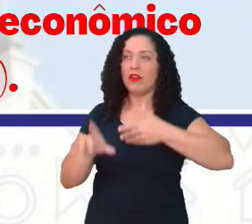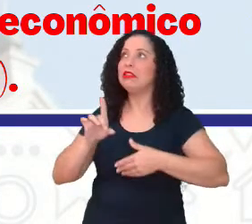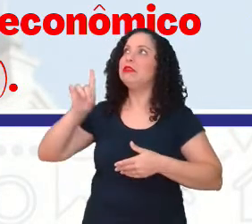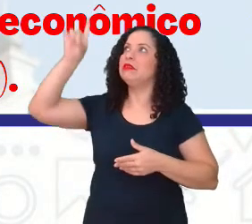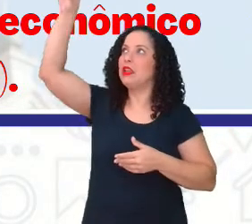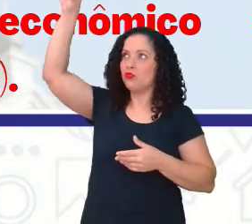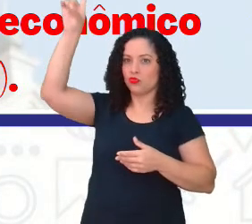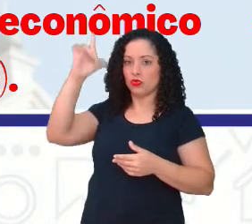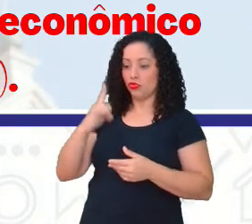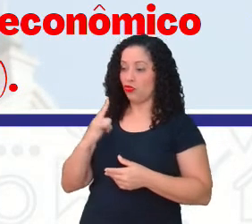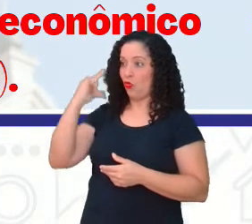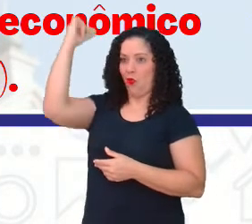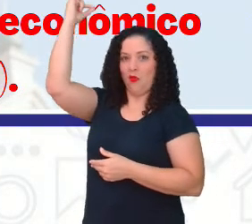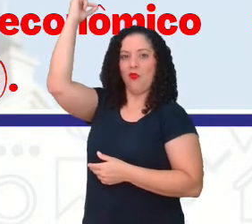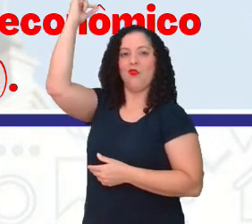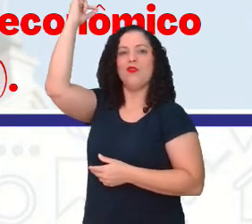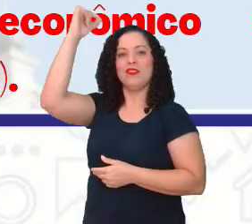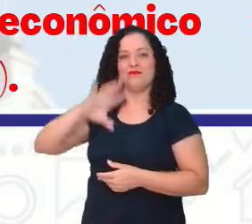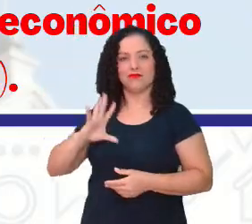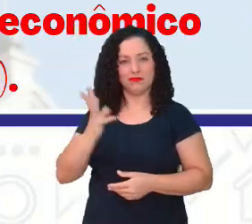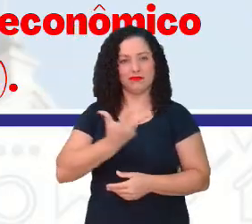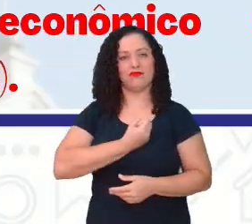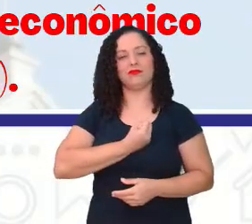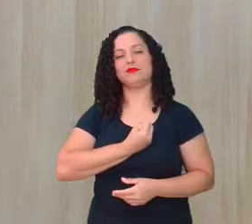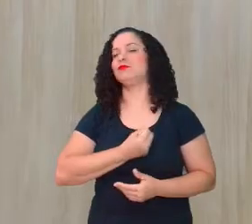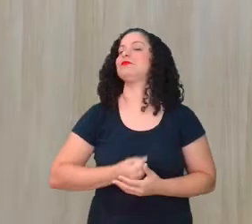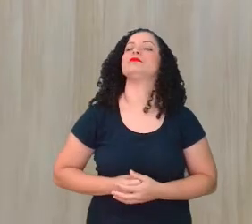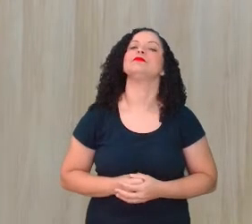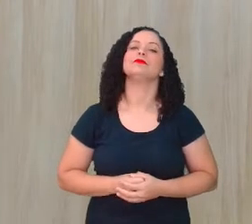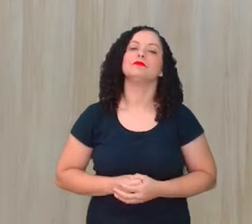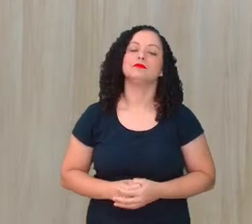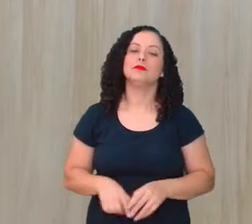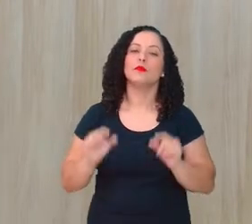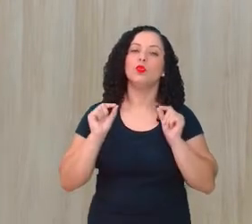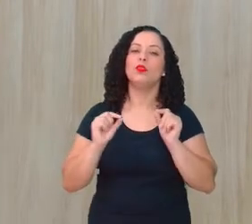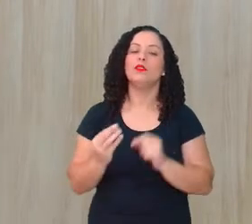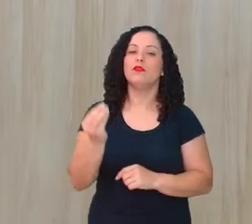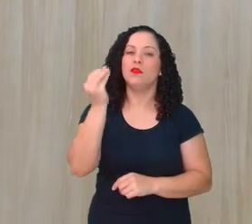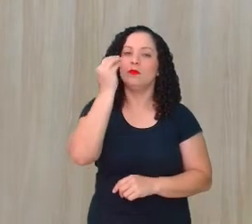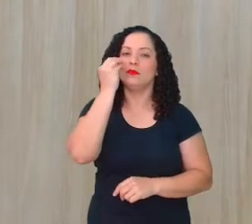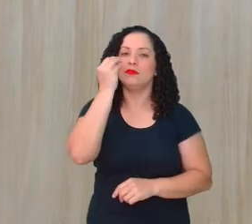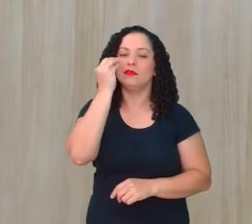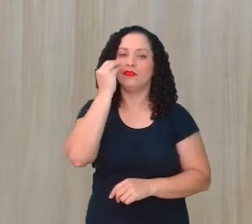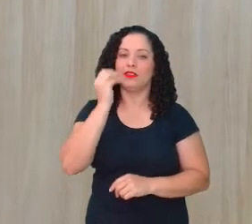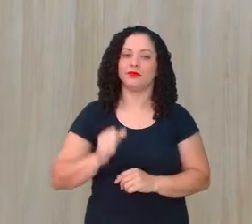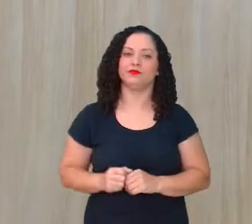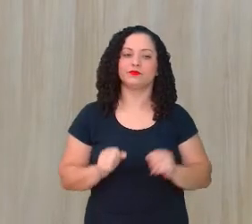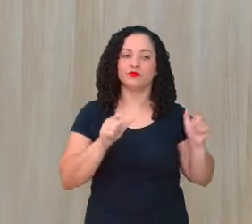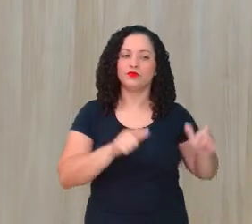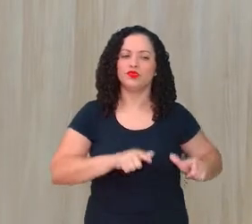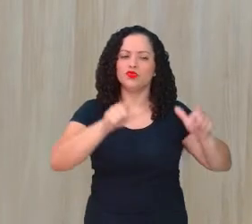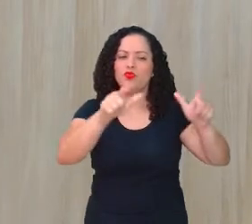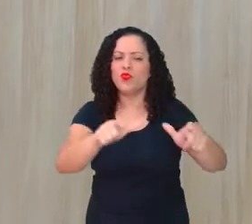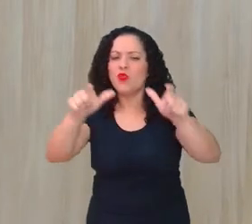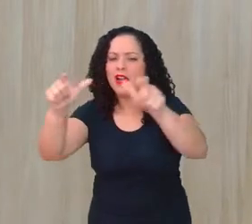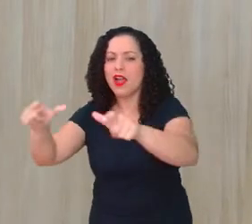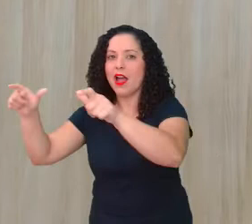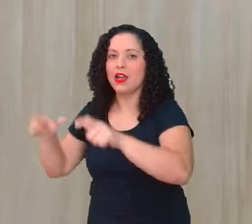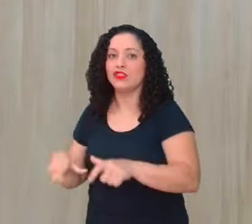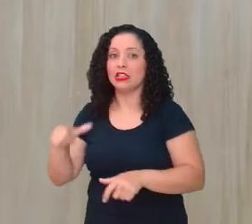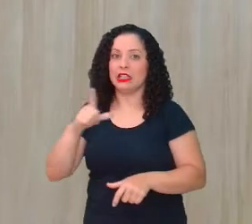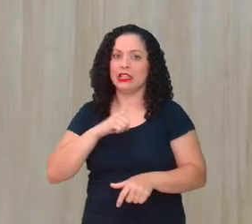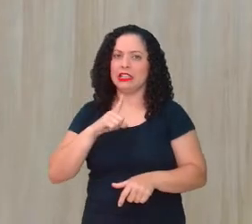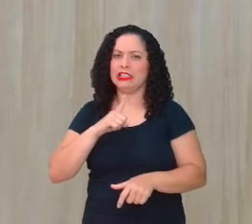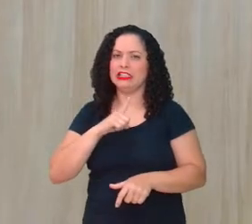da predestinação. Então, uma coisa que a gente vai observar, por exemplo, é que nos locais onde prevaleceu o